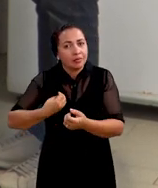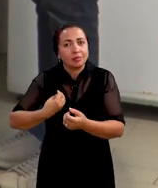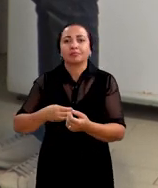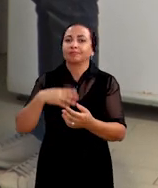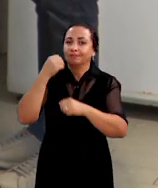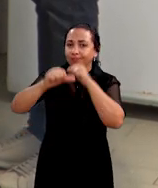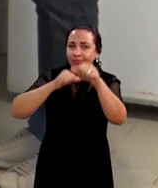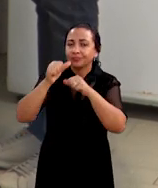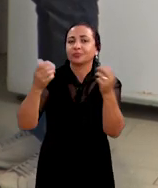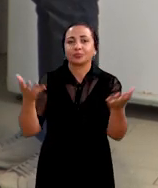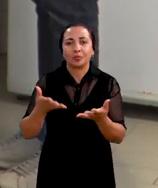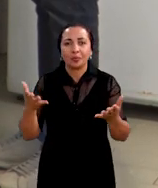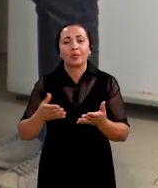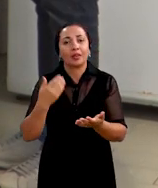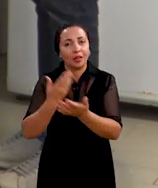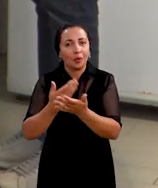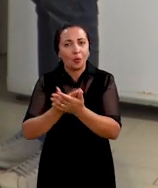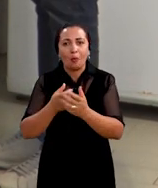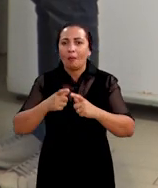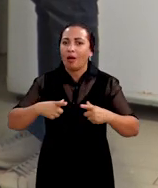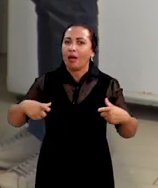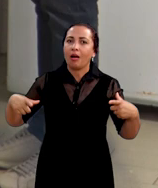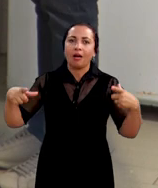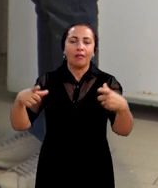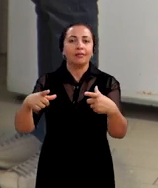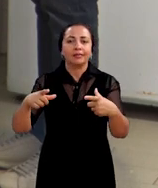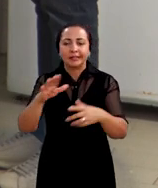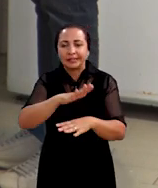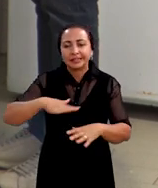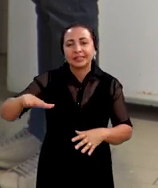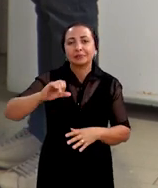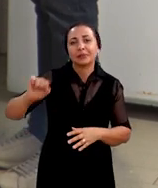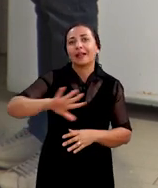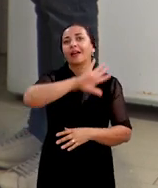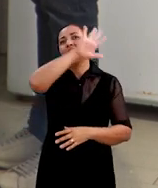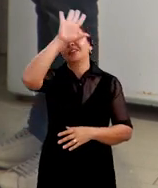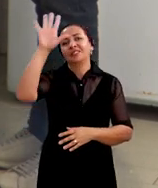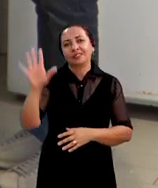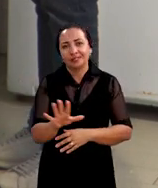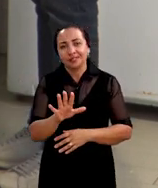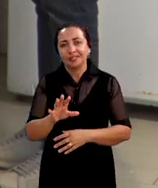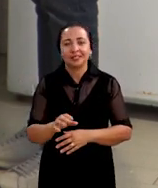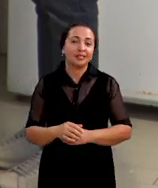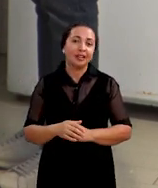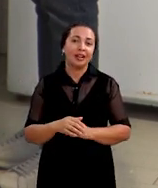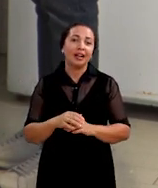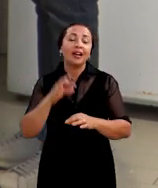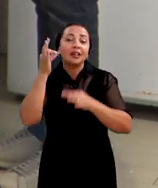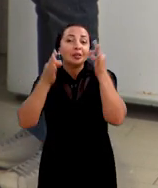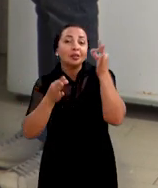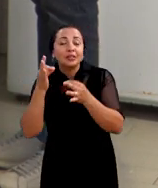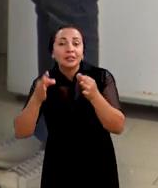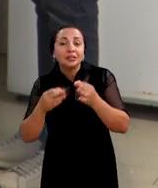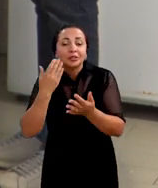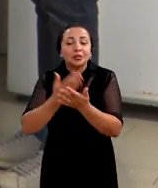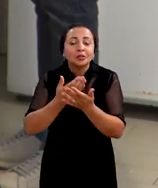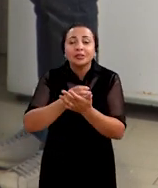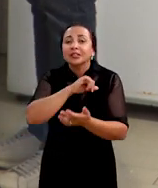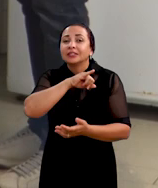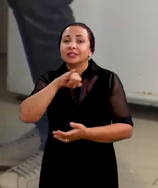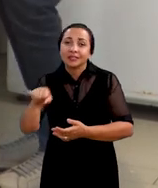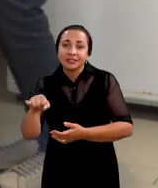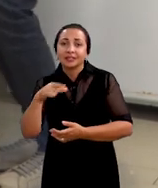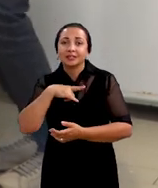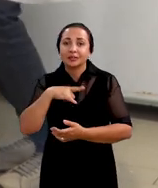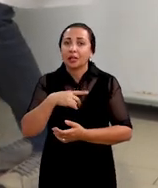estamos desenvolvendo atualmente, que é um estudo grande, né, de âmbito nacional, é justamente